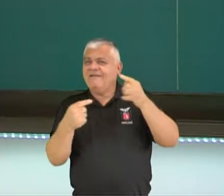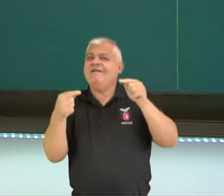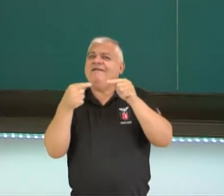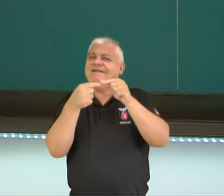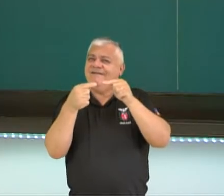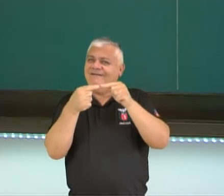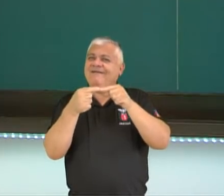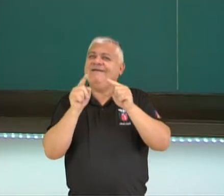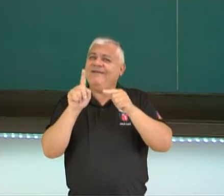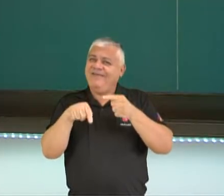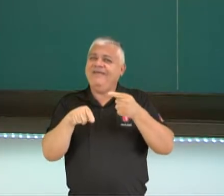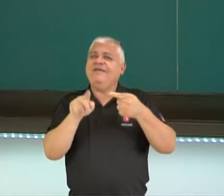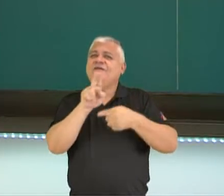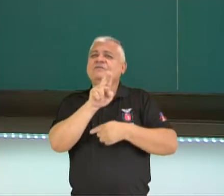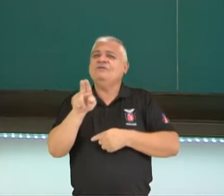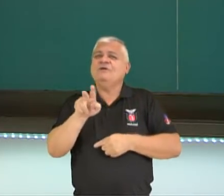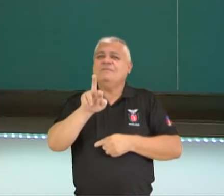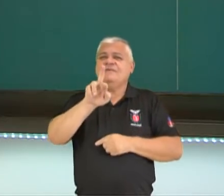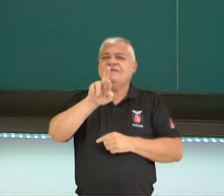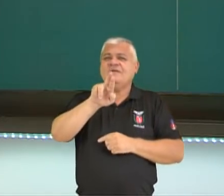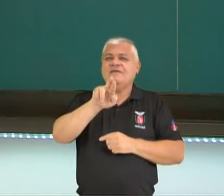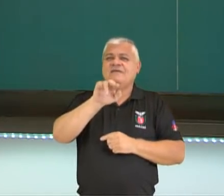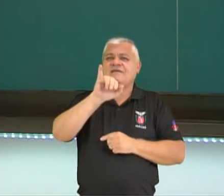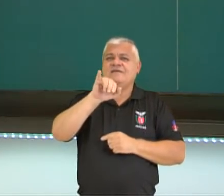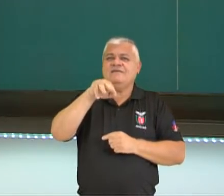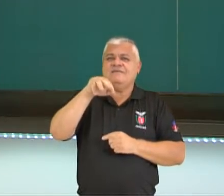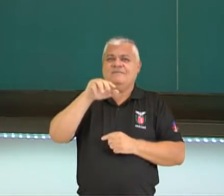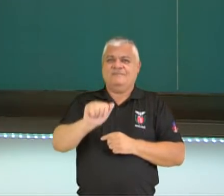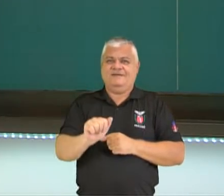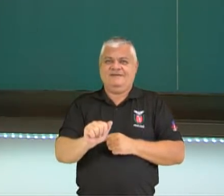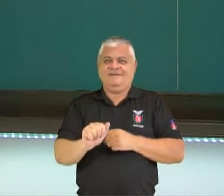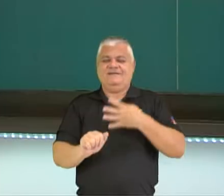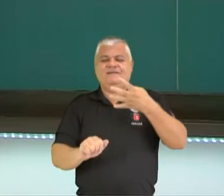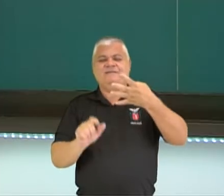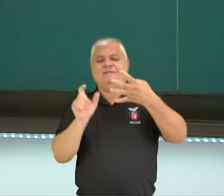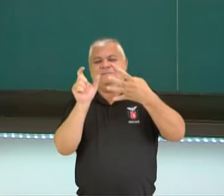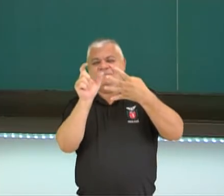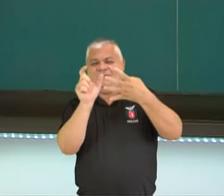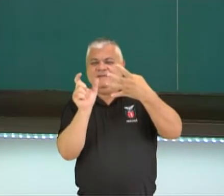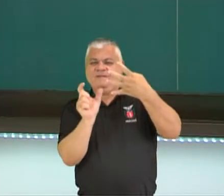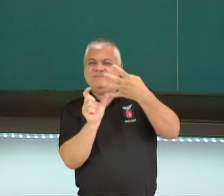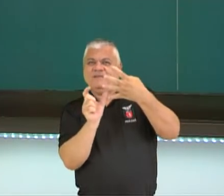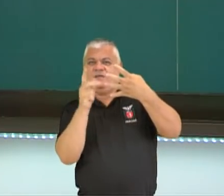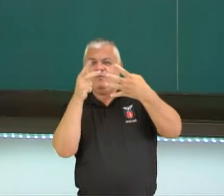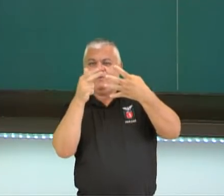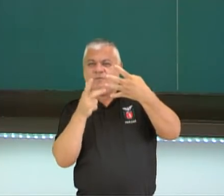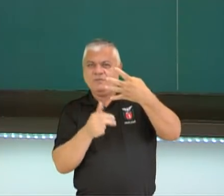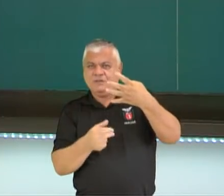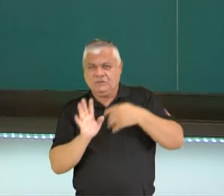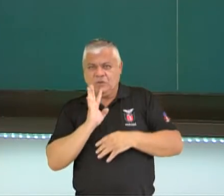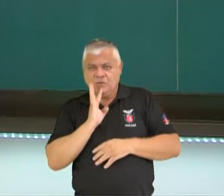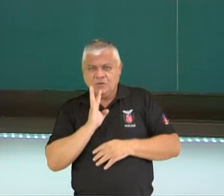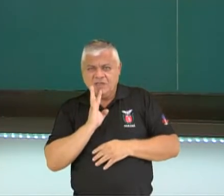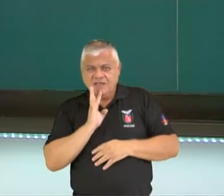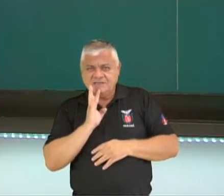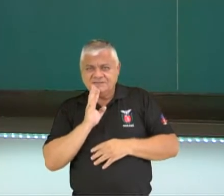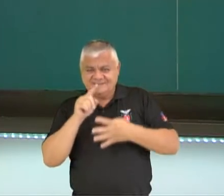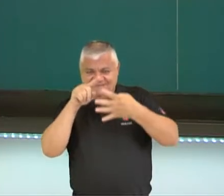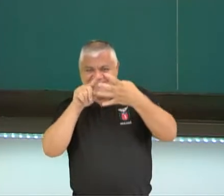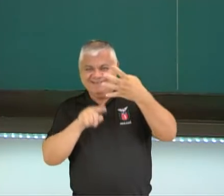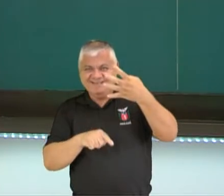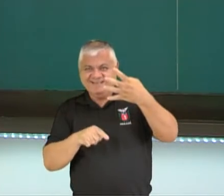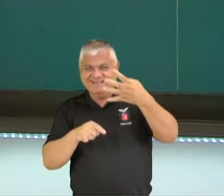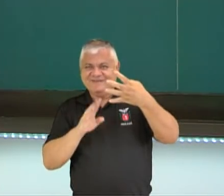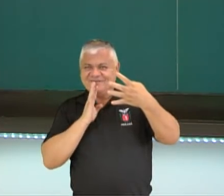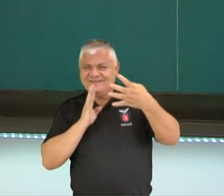da mesma forma e as quadrinhas elas são estruturadas assim você conhece algumas quadrinhas